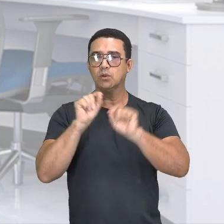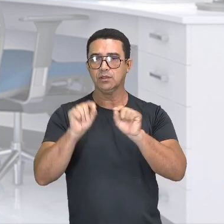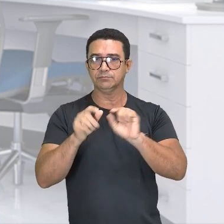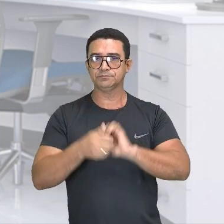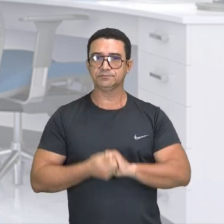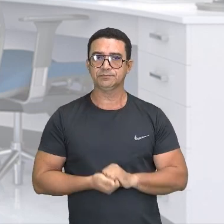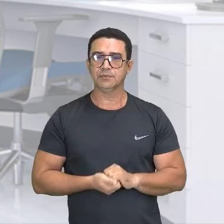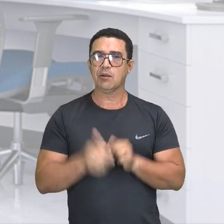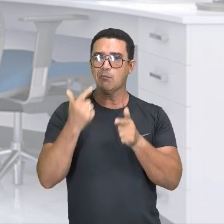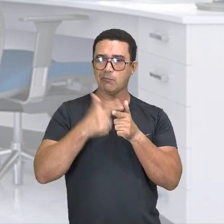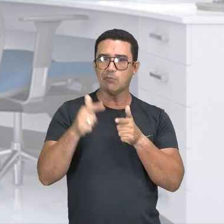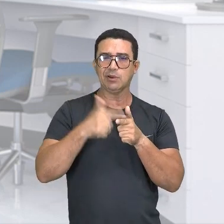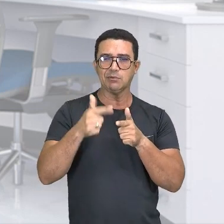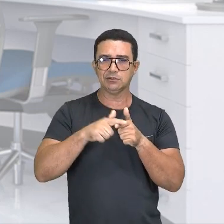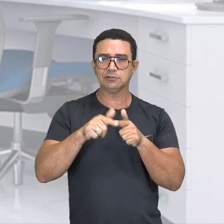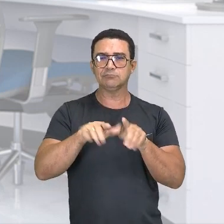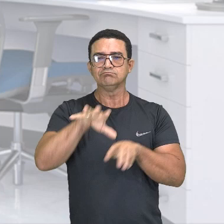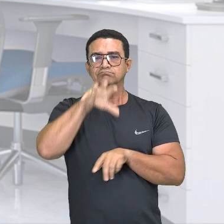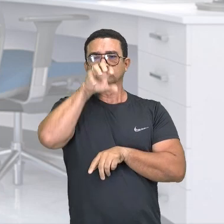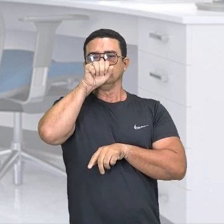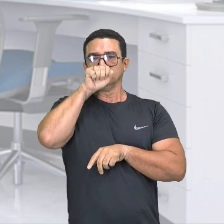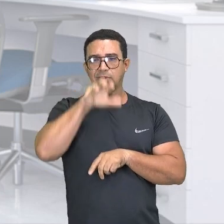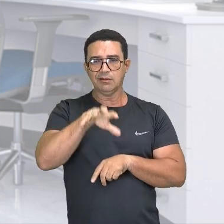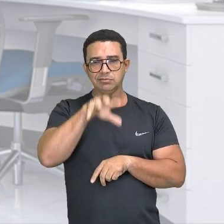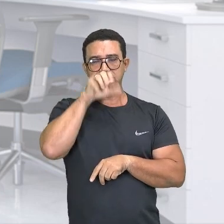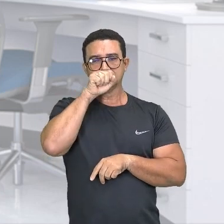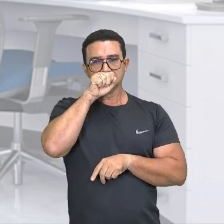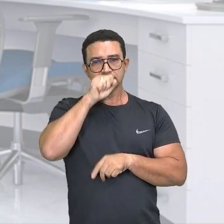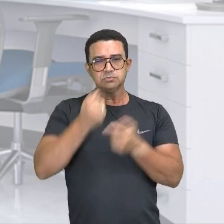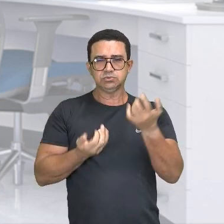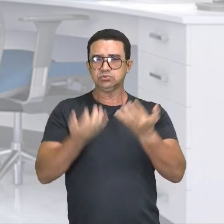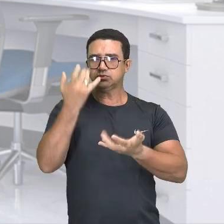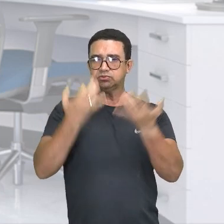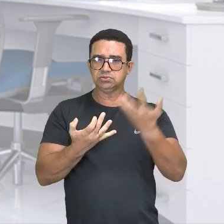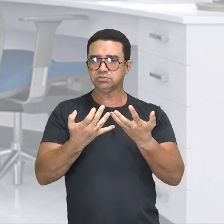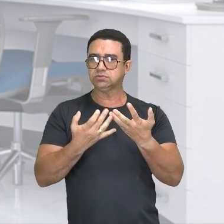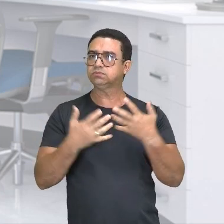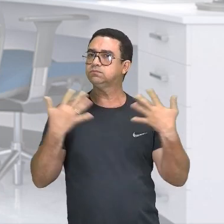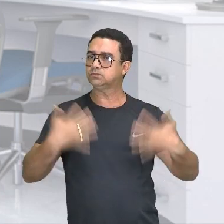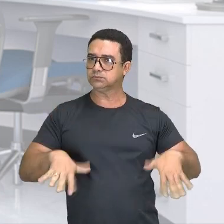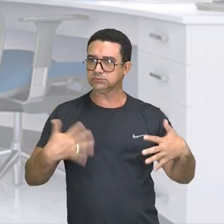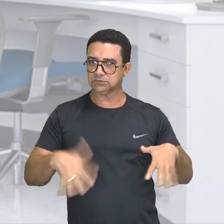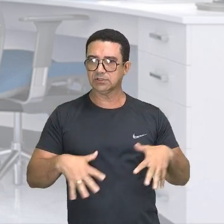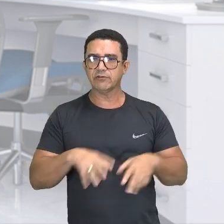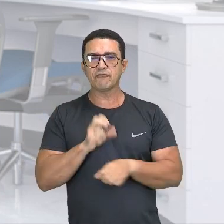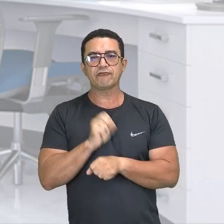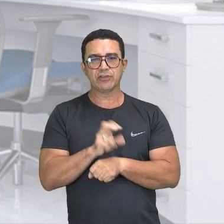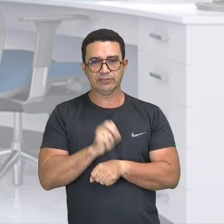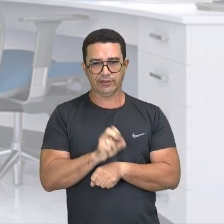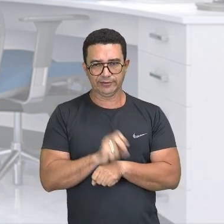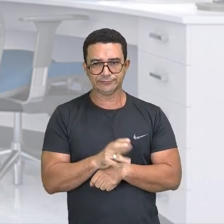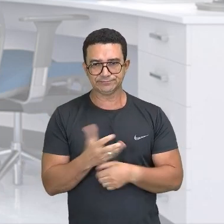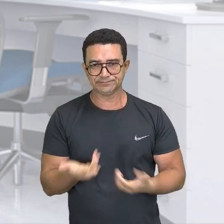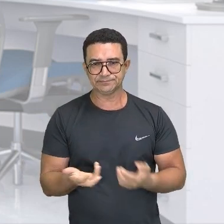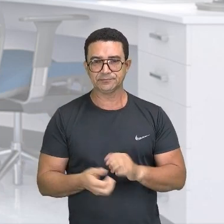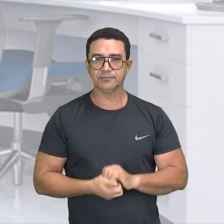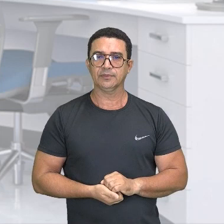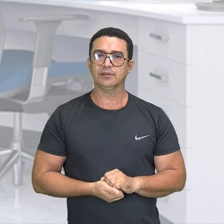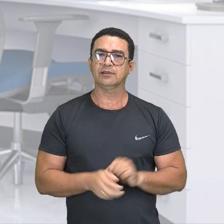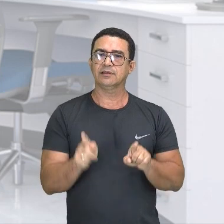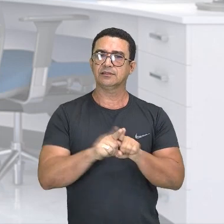a problemas respiratórios, porque ele é um gás muito tóxico e venenoso. Além desses,